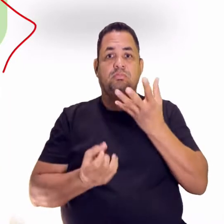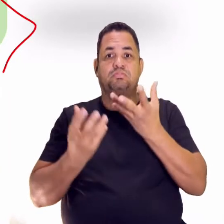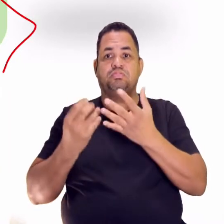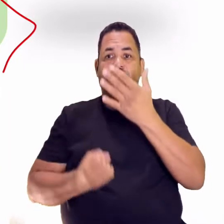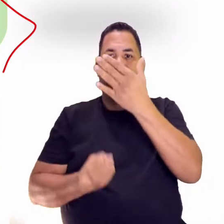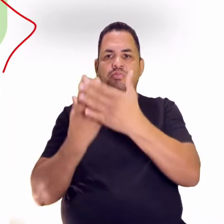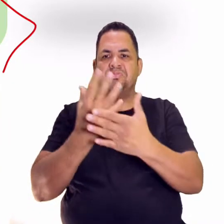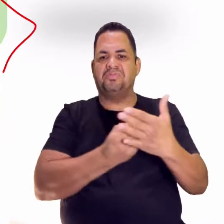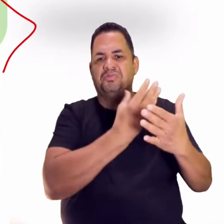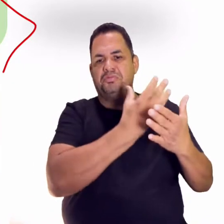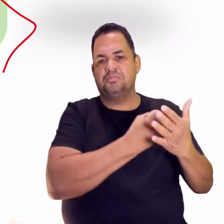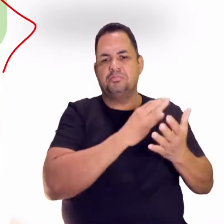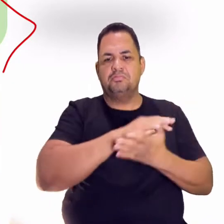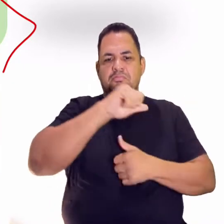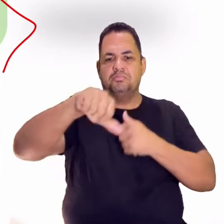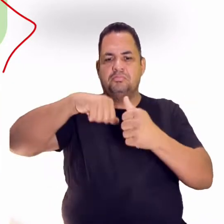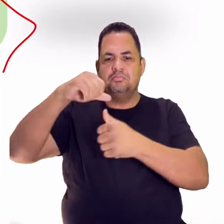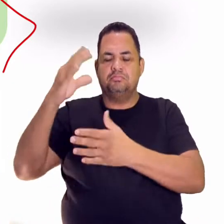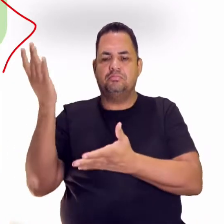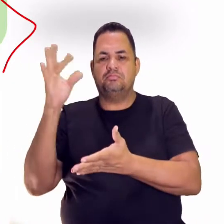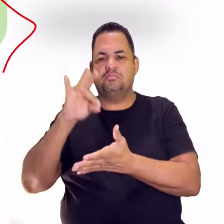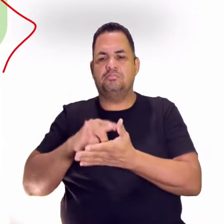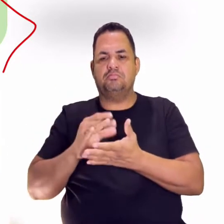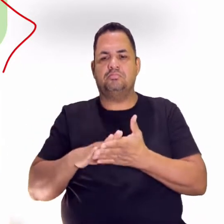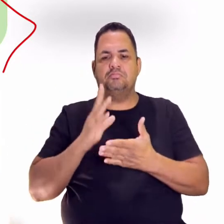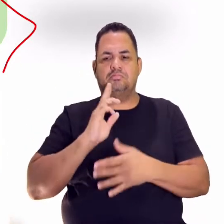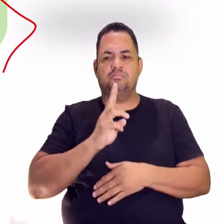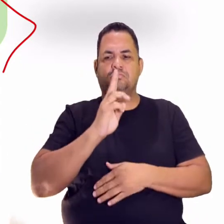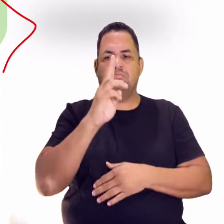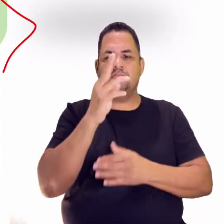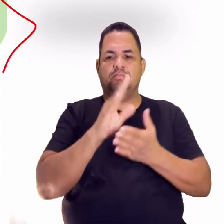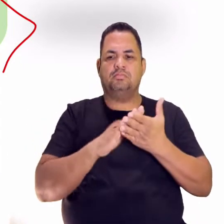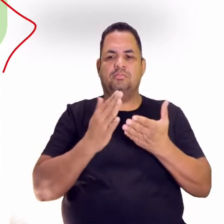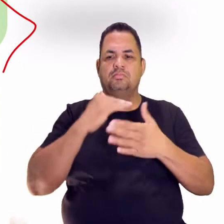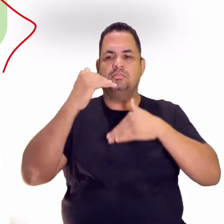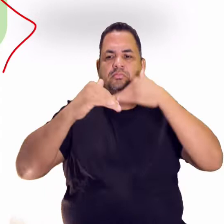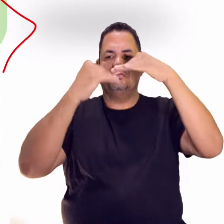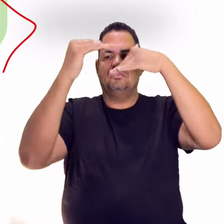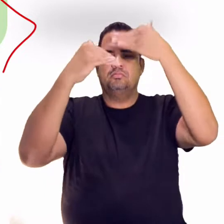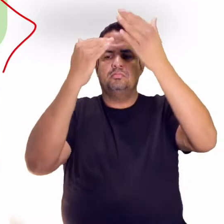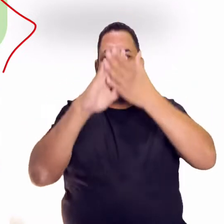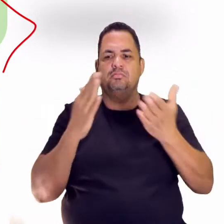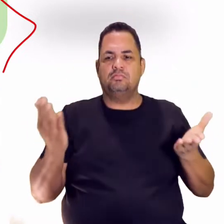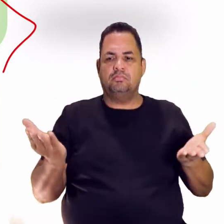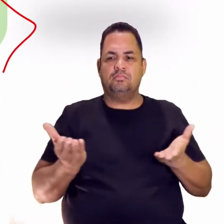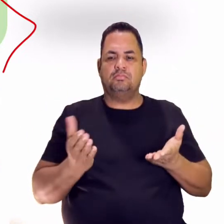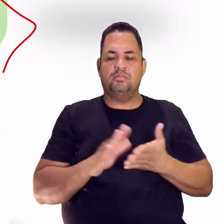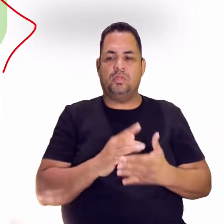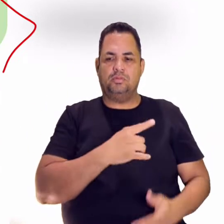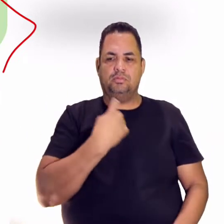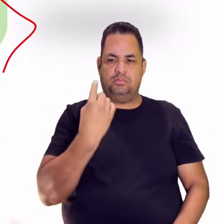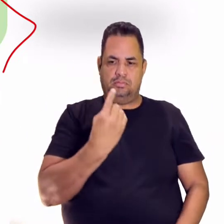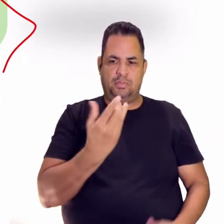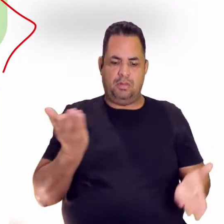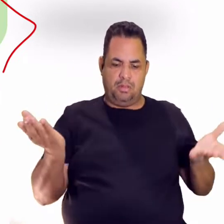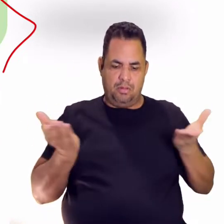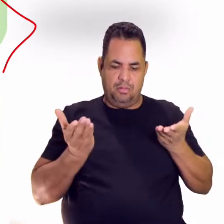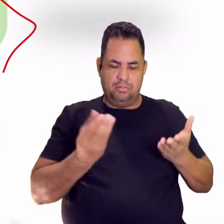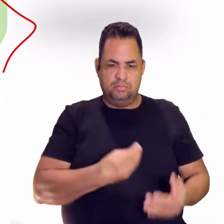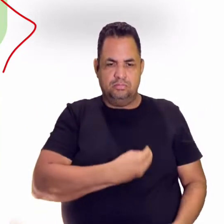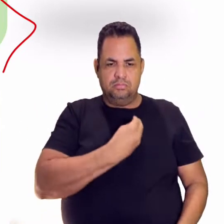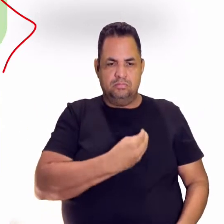ebulição da realidade, de modificações da realidade, seja constante e vá se desenvolvendo no momento em que a gente vive.